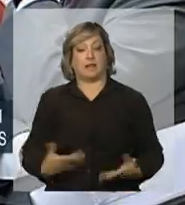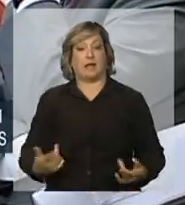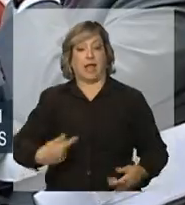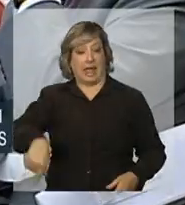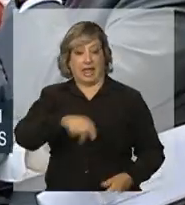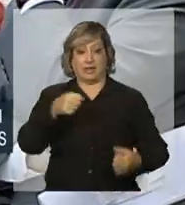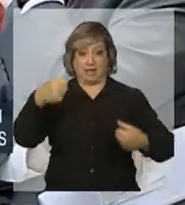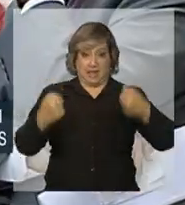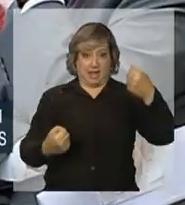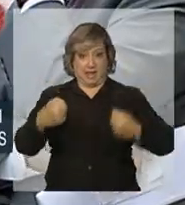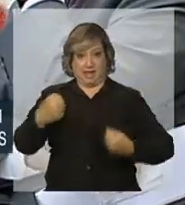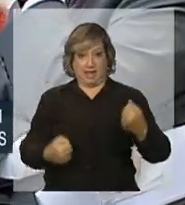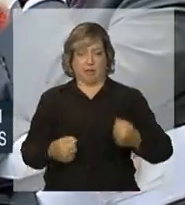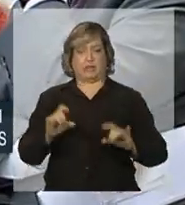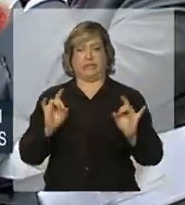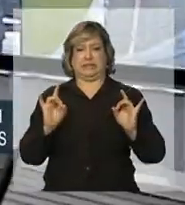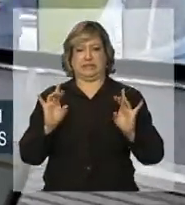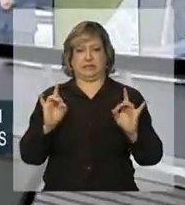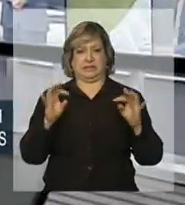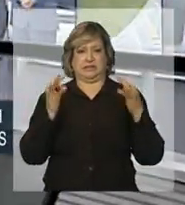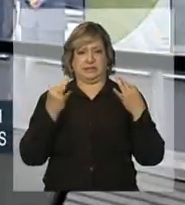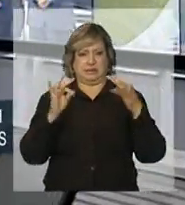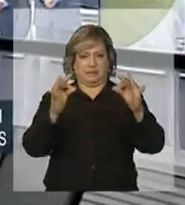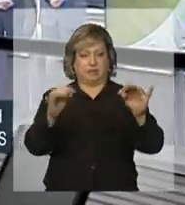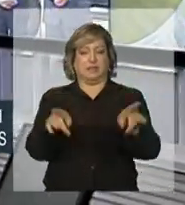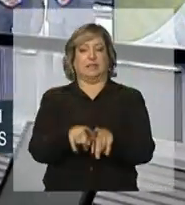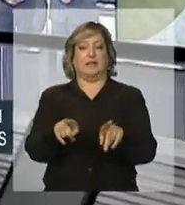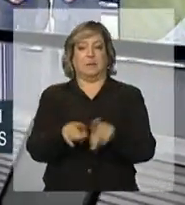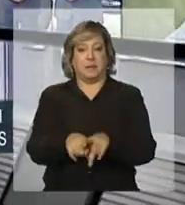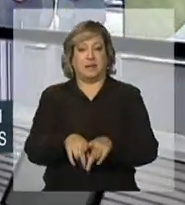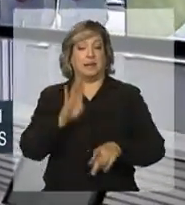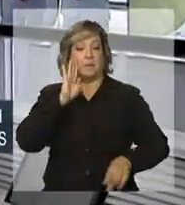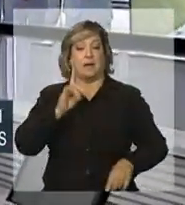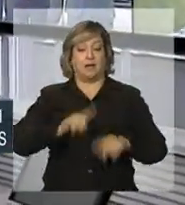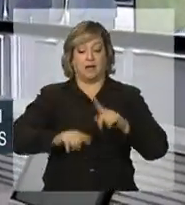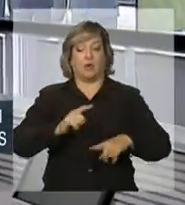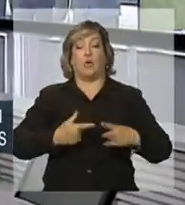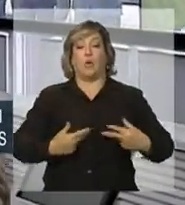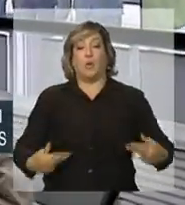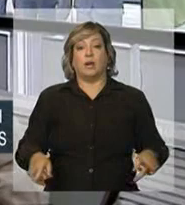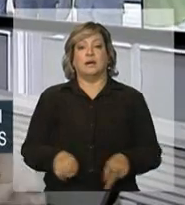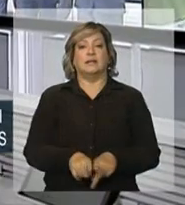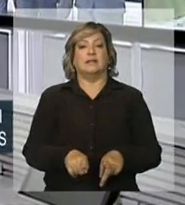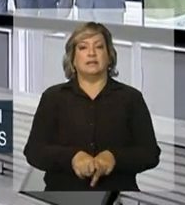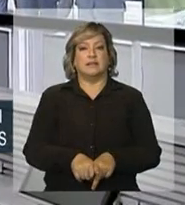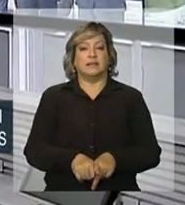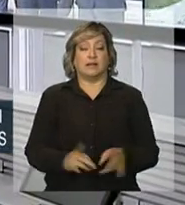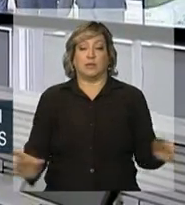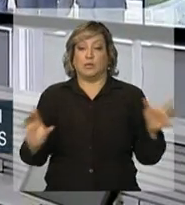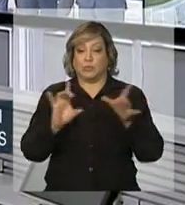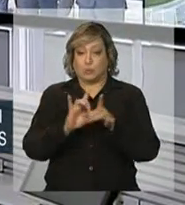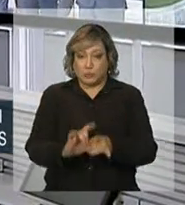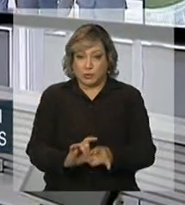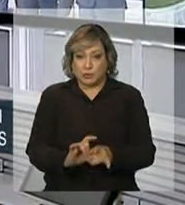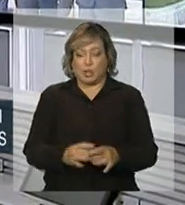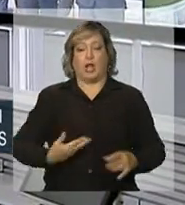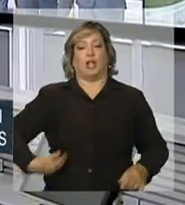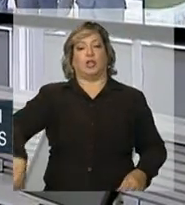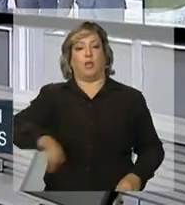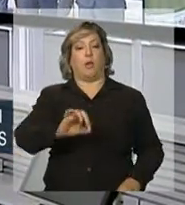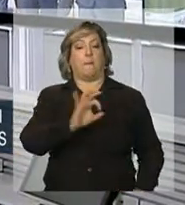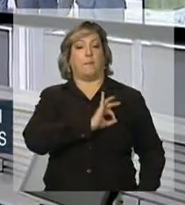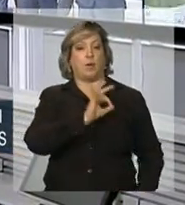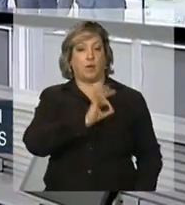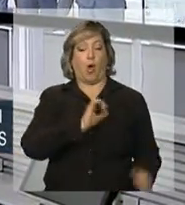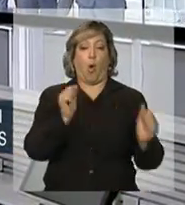carros com alta tecnologia e, sobretudo, os equipamentos e a integração das nossas